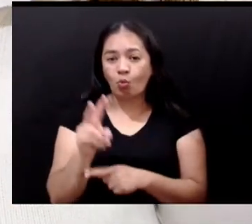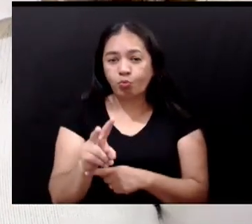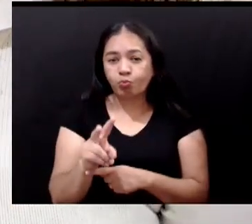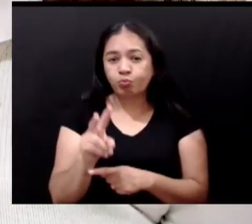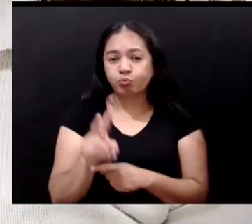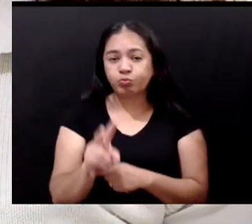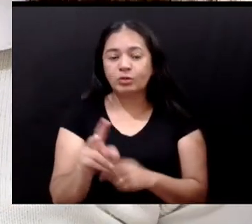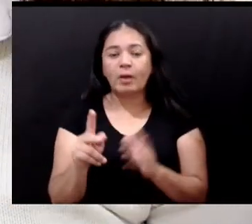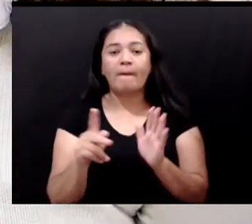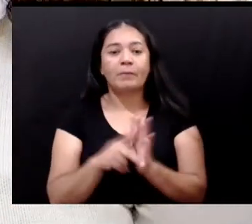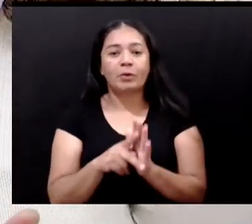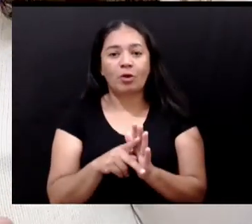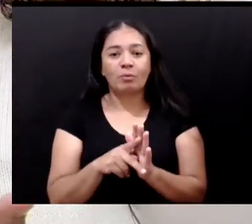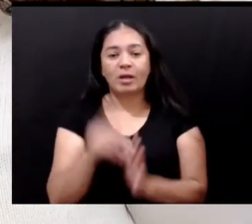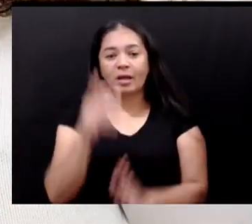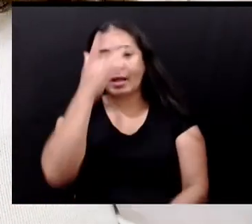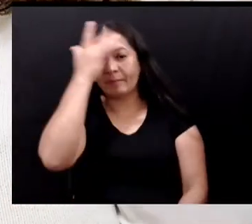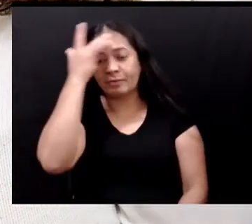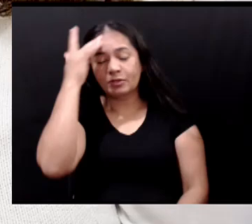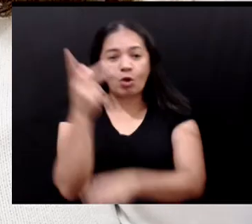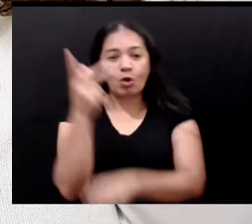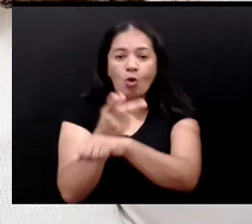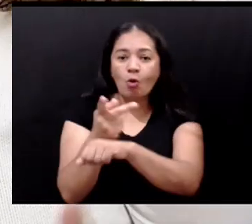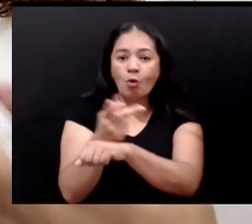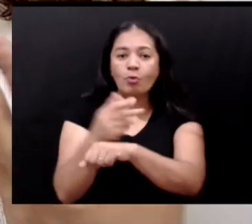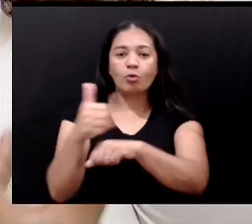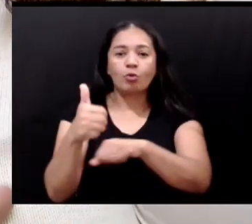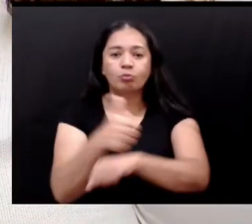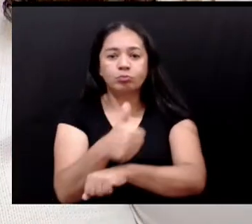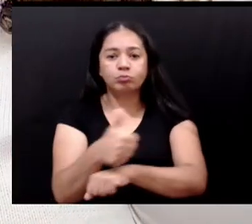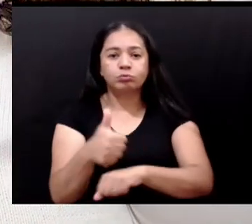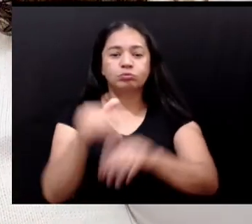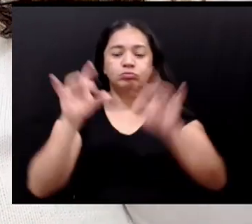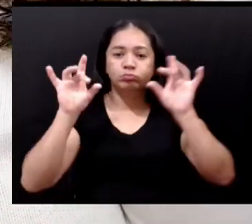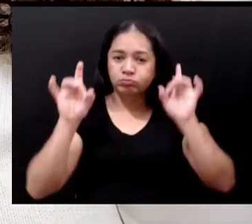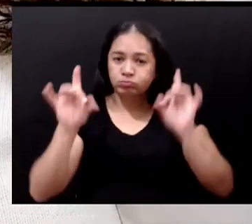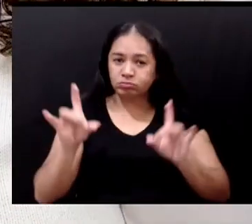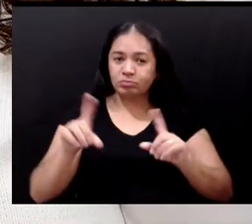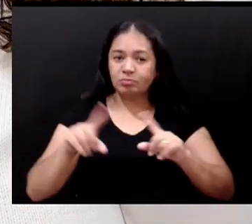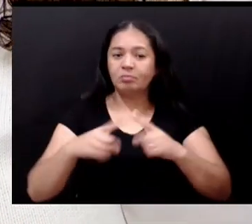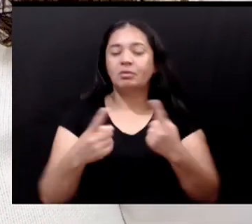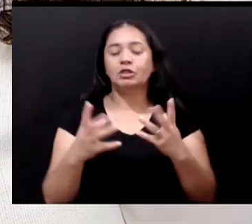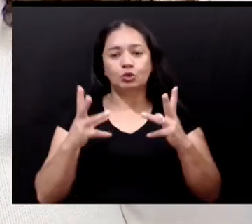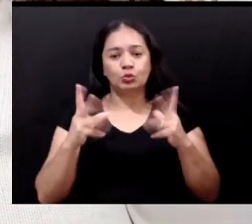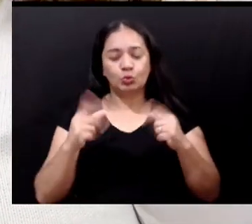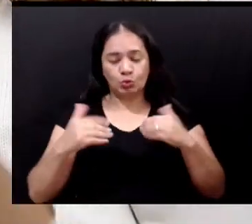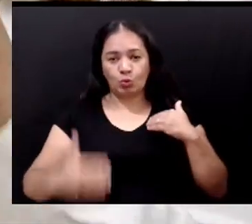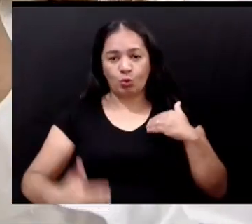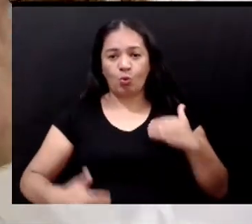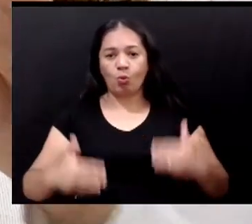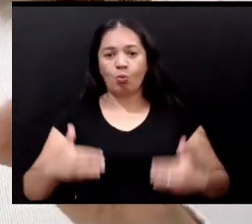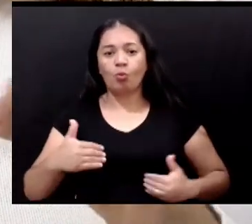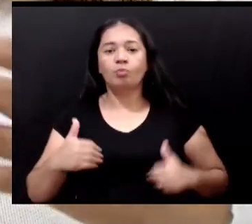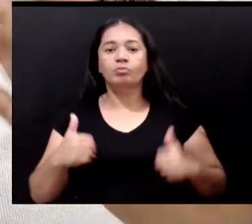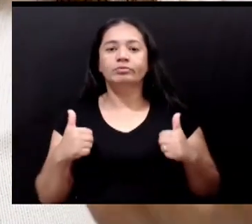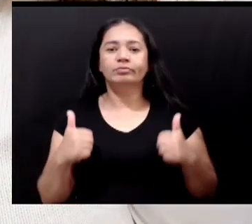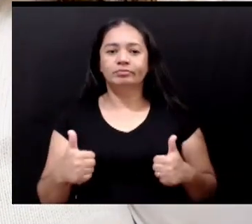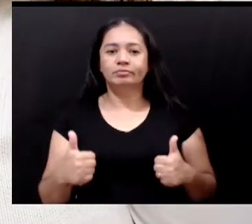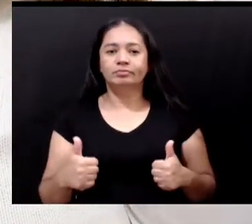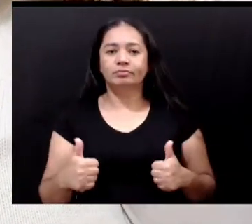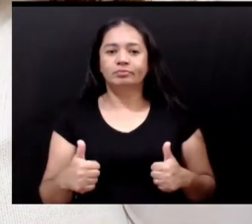procurar especialistas para saber se não só os pés está bem, mas se todo o corpo também está, né, assim,